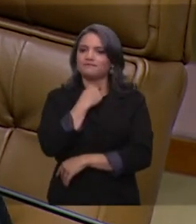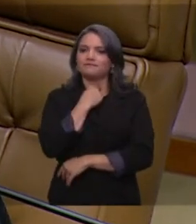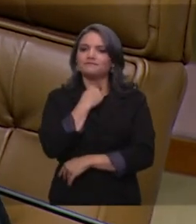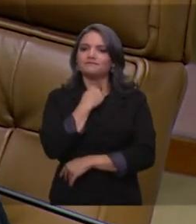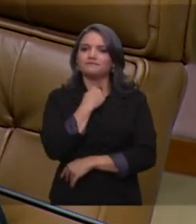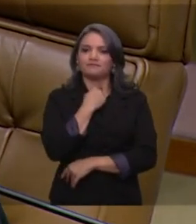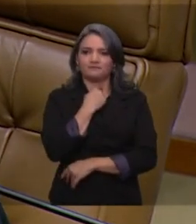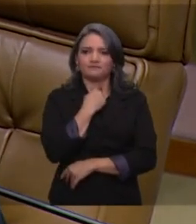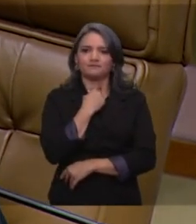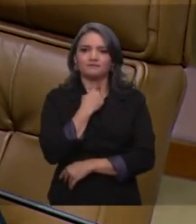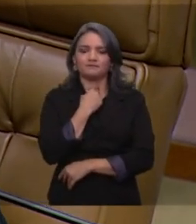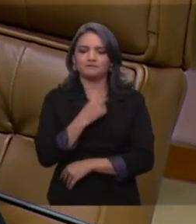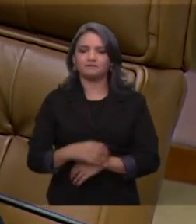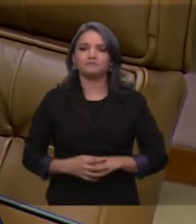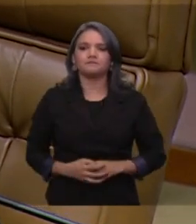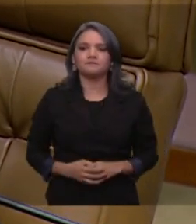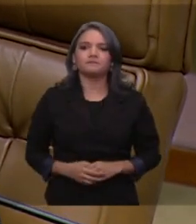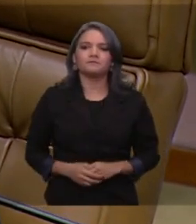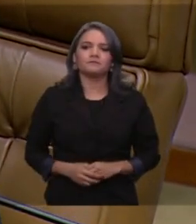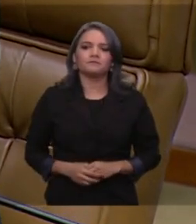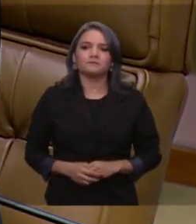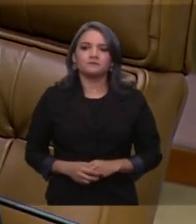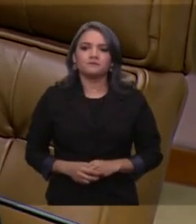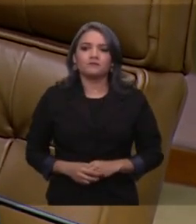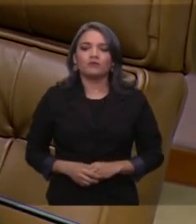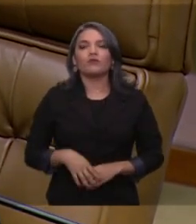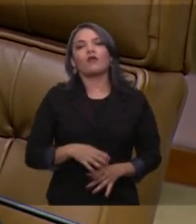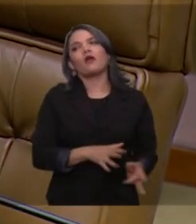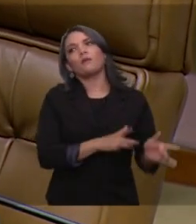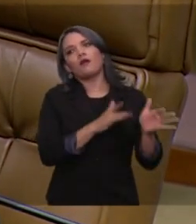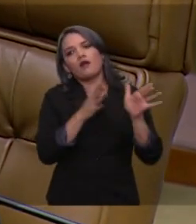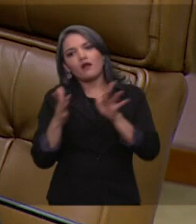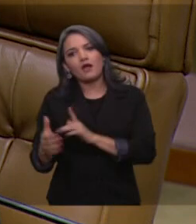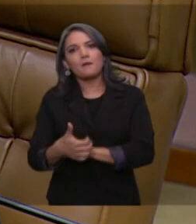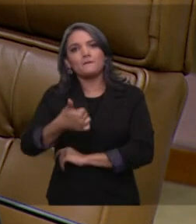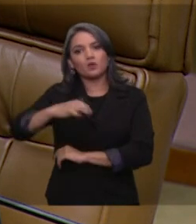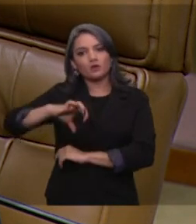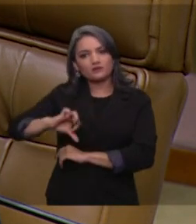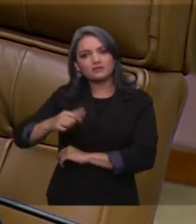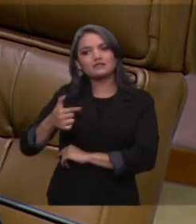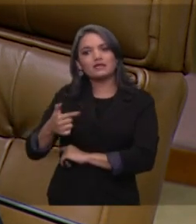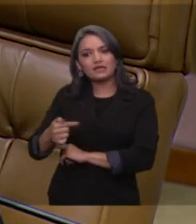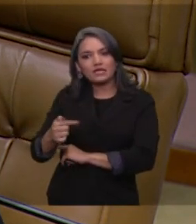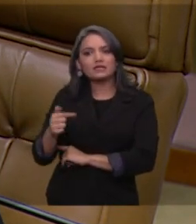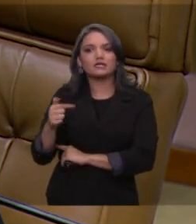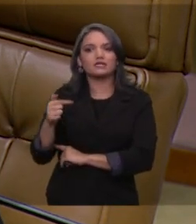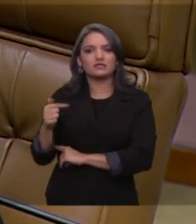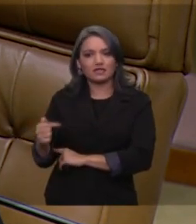a dissolubilidade do casamento. Só em 77, em